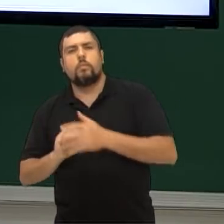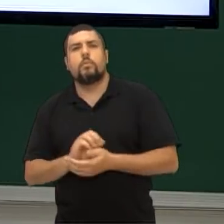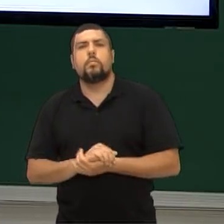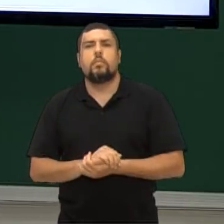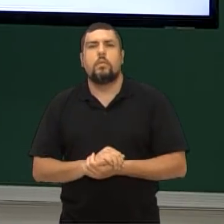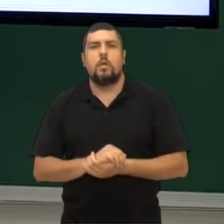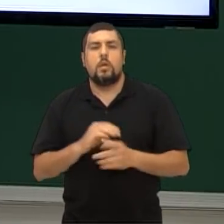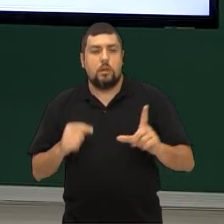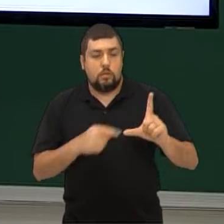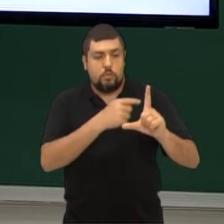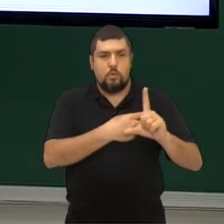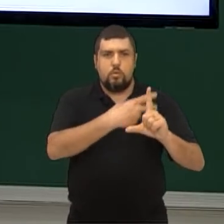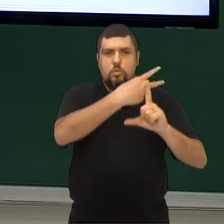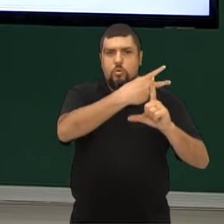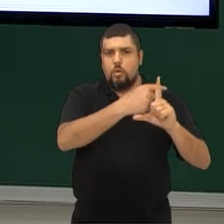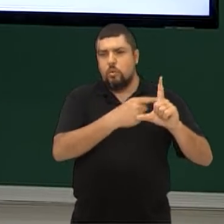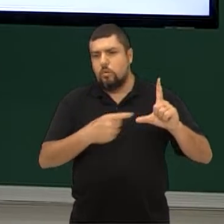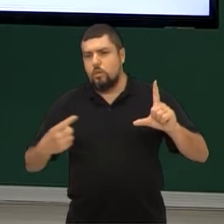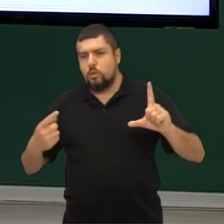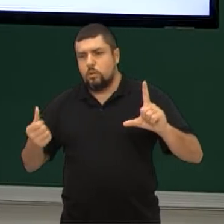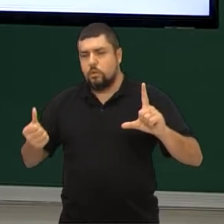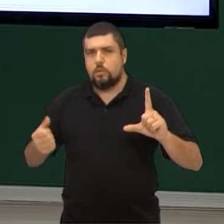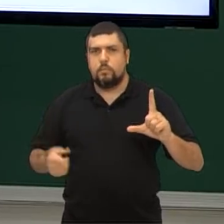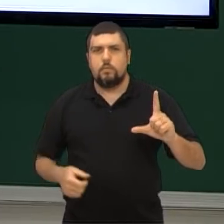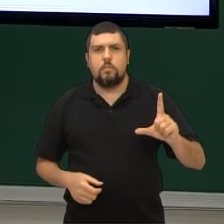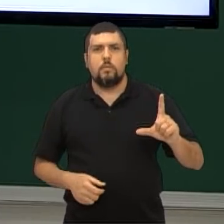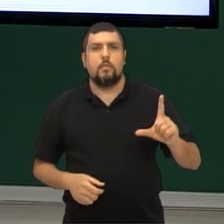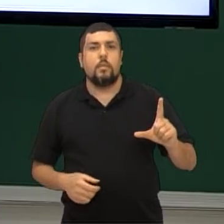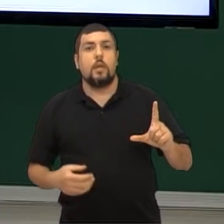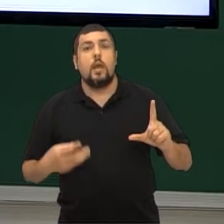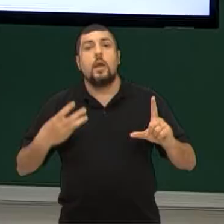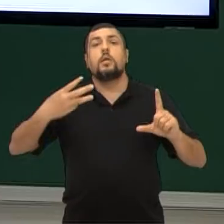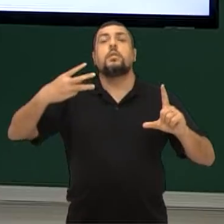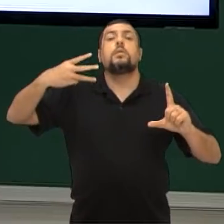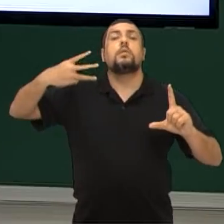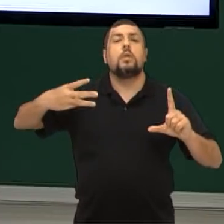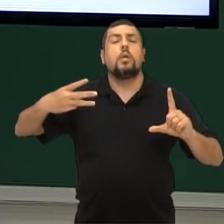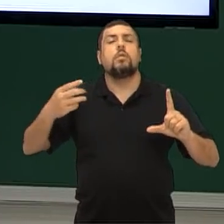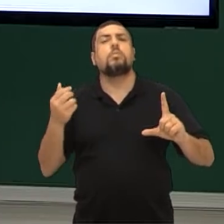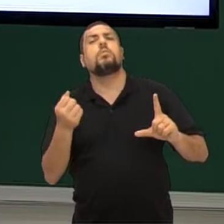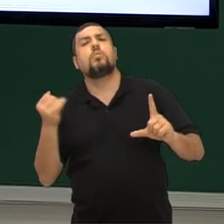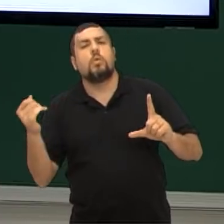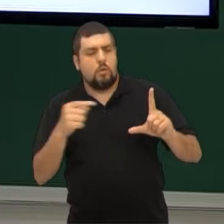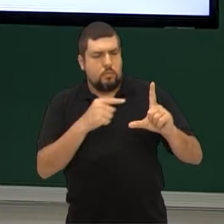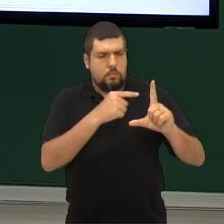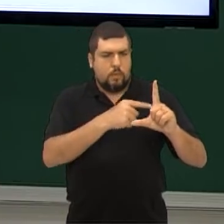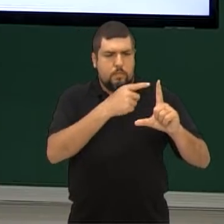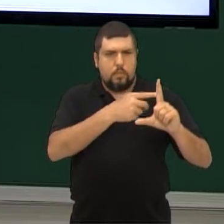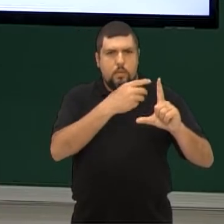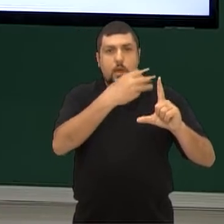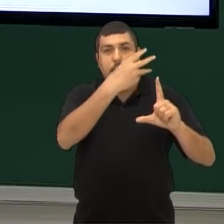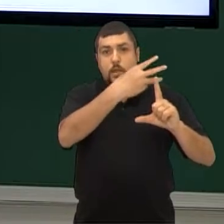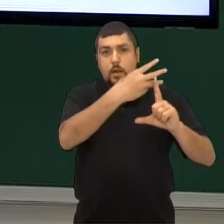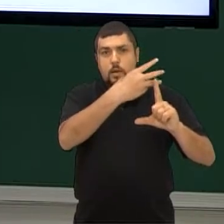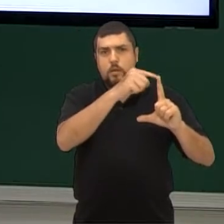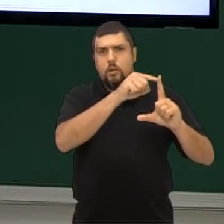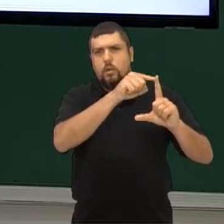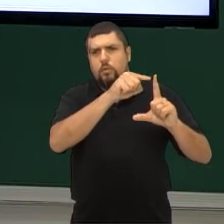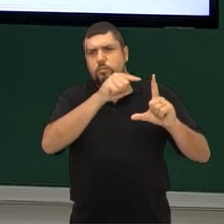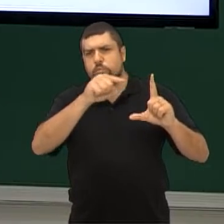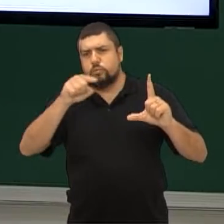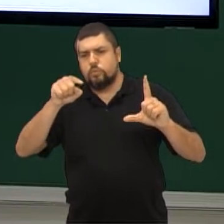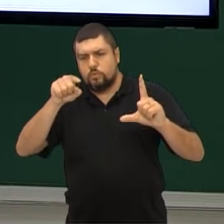16 alunos compraram. 3 bilhetes, de novo, linha vertical, a gente acha o 3, linha horizontal, achamos